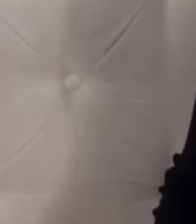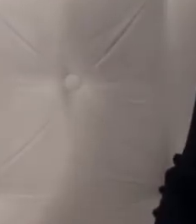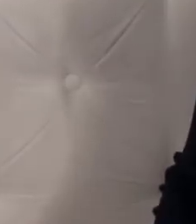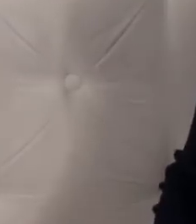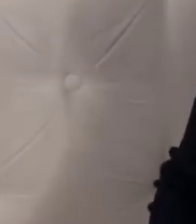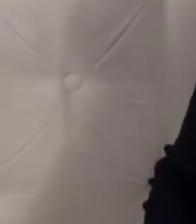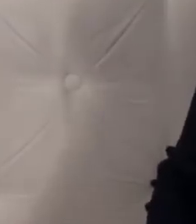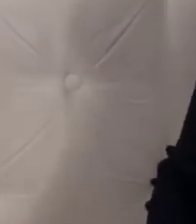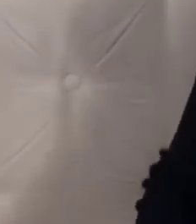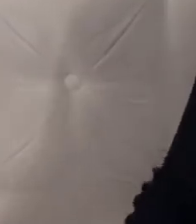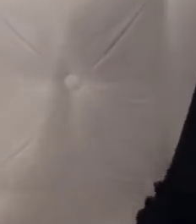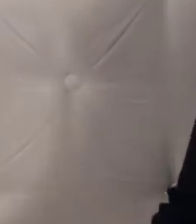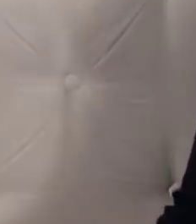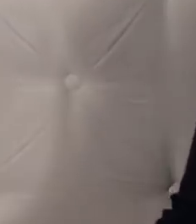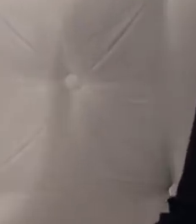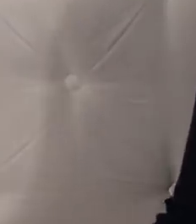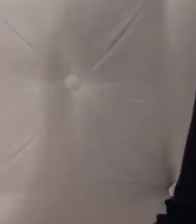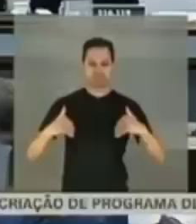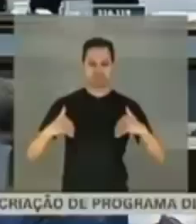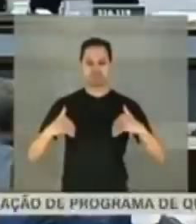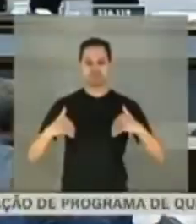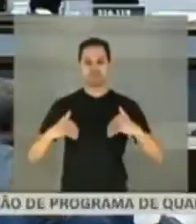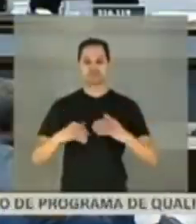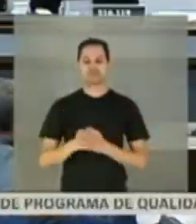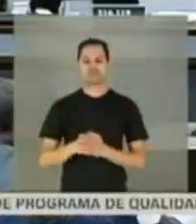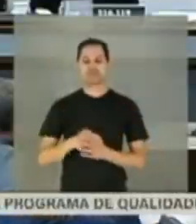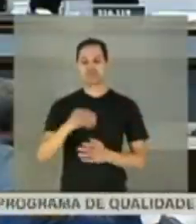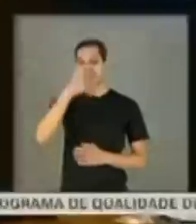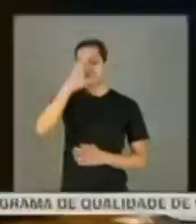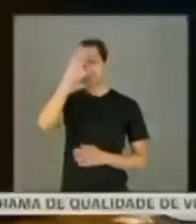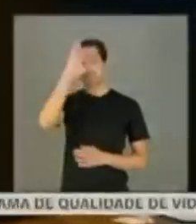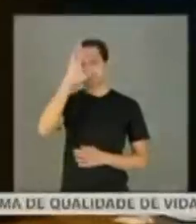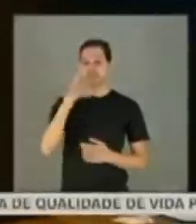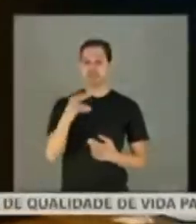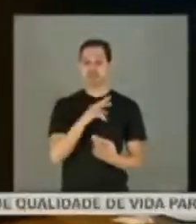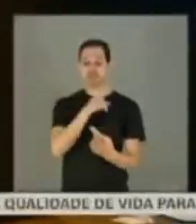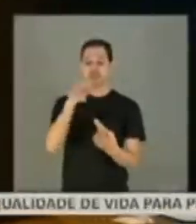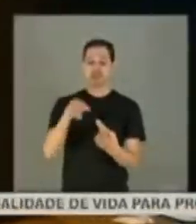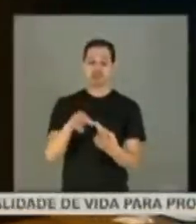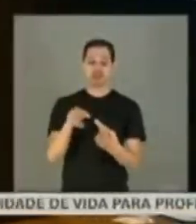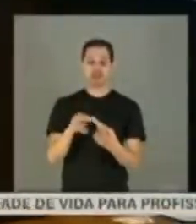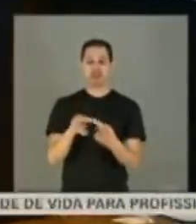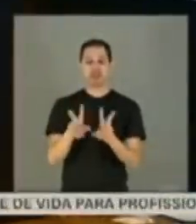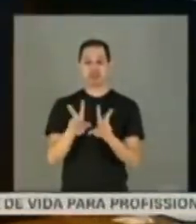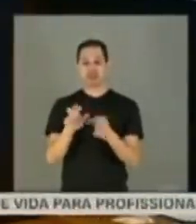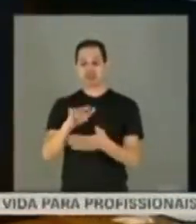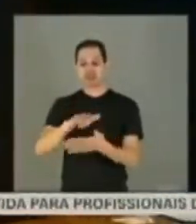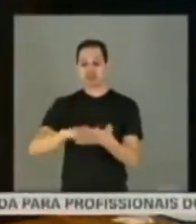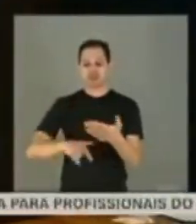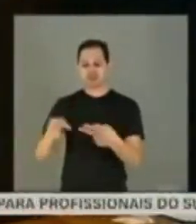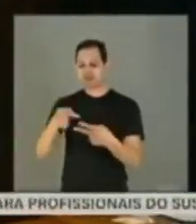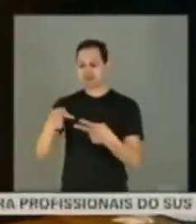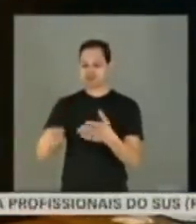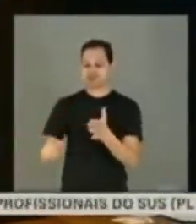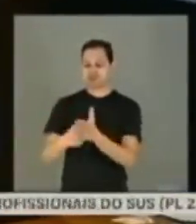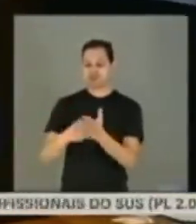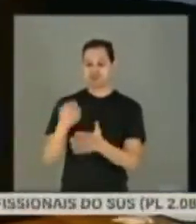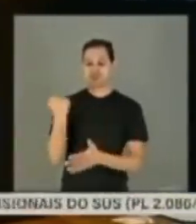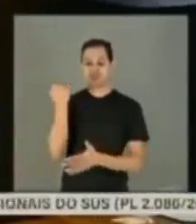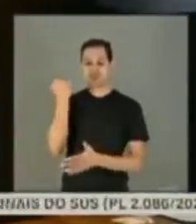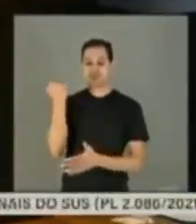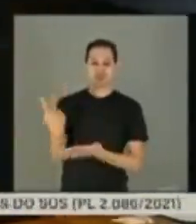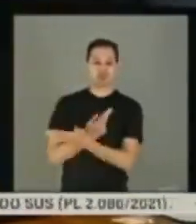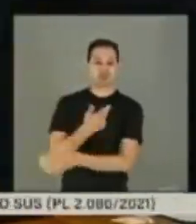ter dito ter recebido oferta de propina. Eu me refiro aos requerimentos que tocam na questão das duas denúncias graves que surgiram